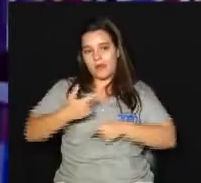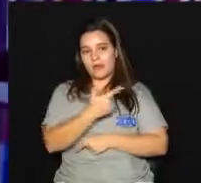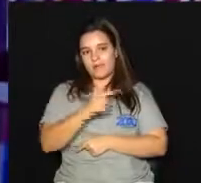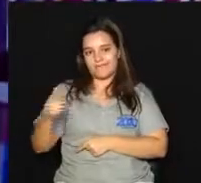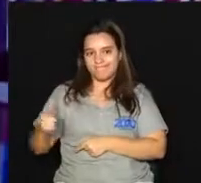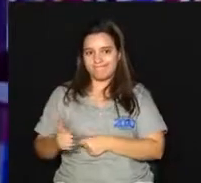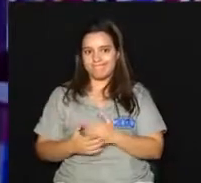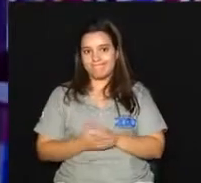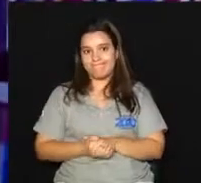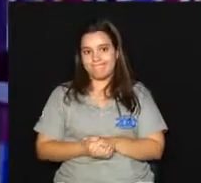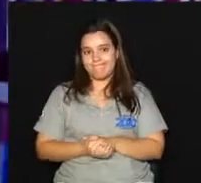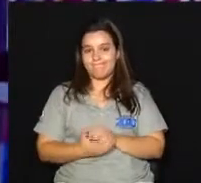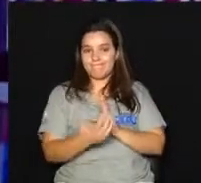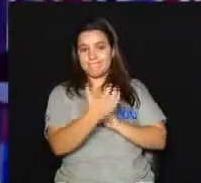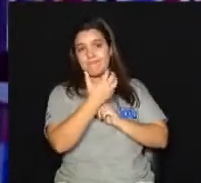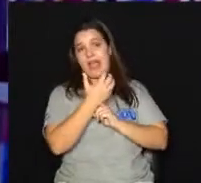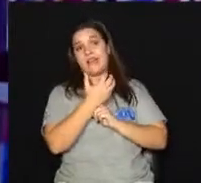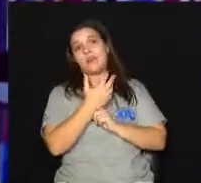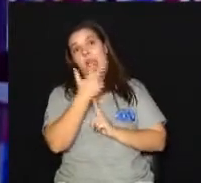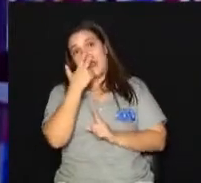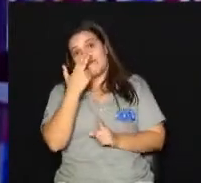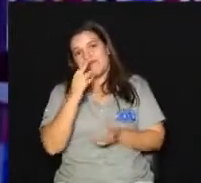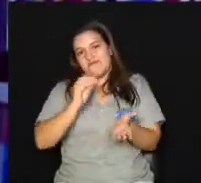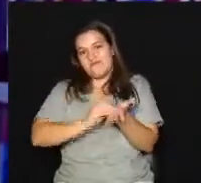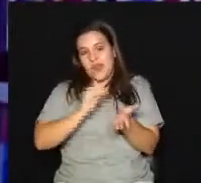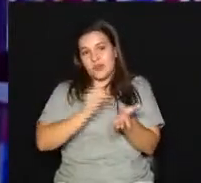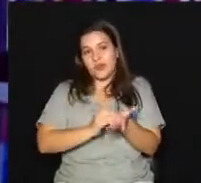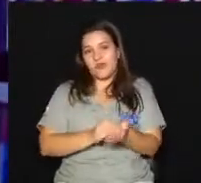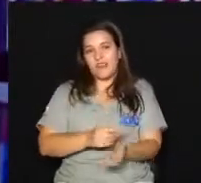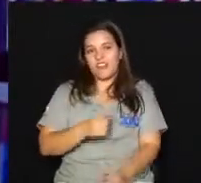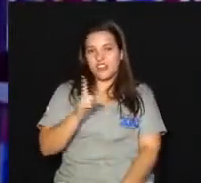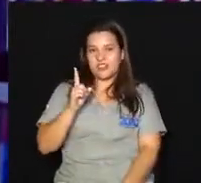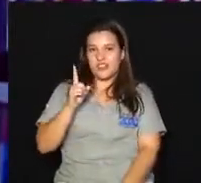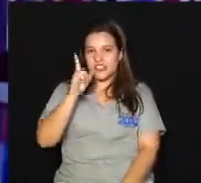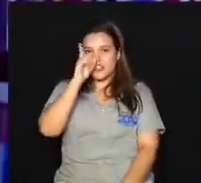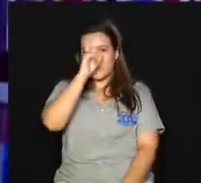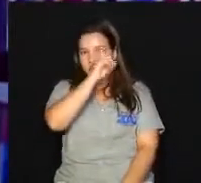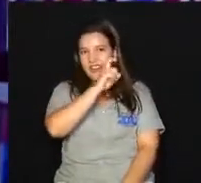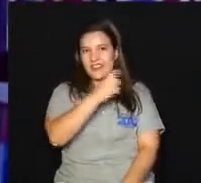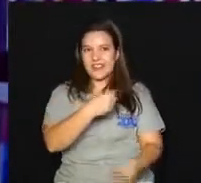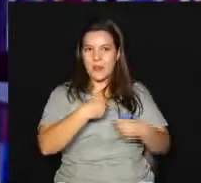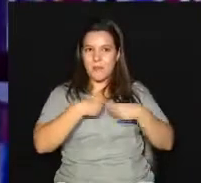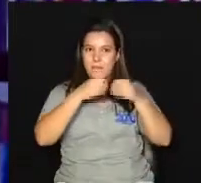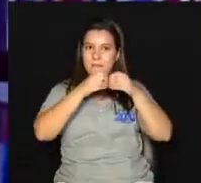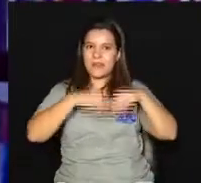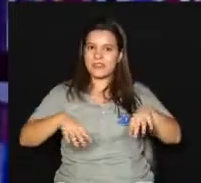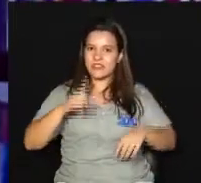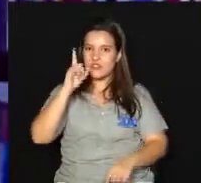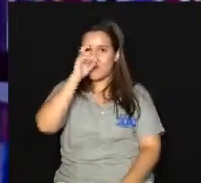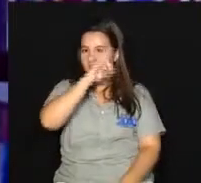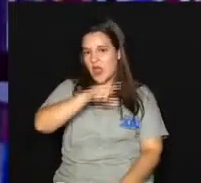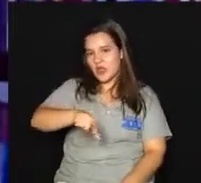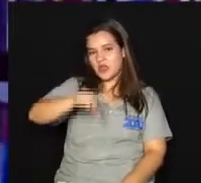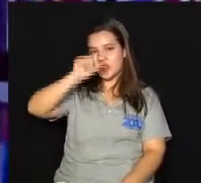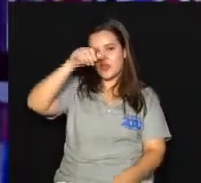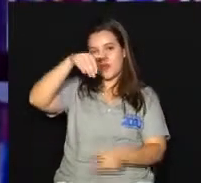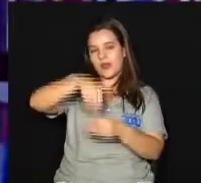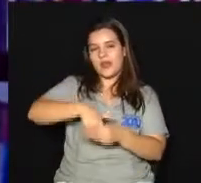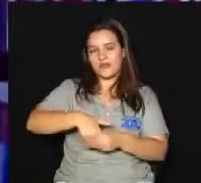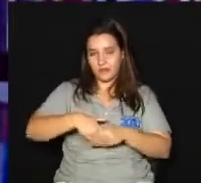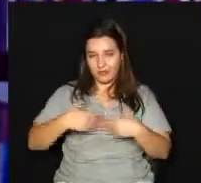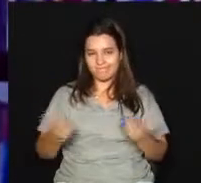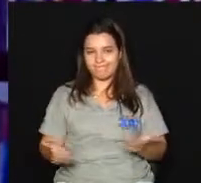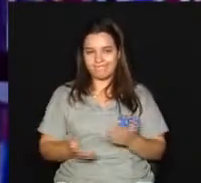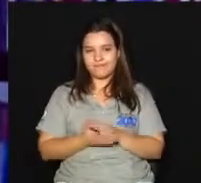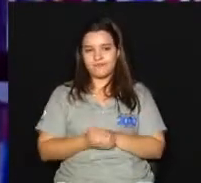você também tem esse impacto exatamente pela, vamos dizer assim, não a dificuldade, mas